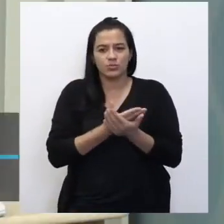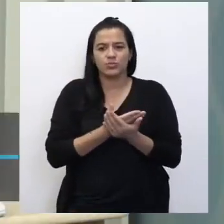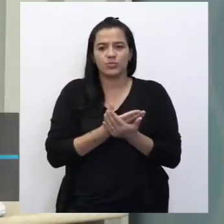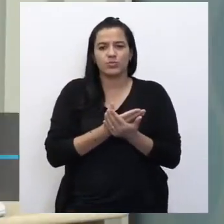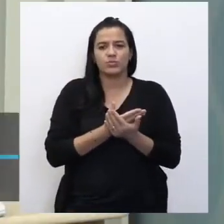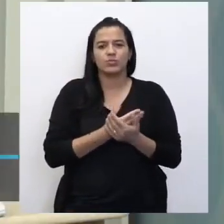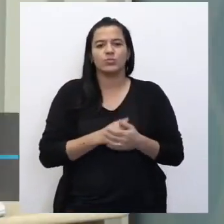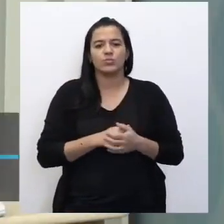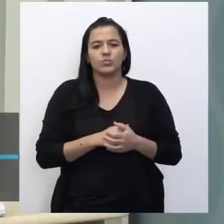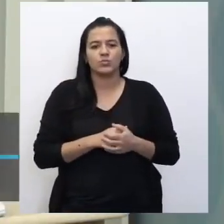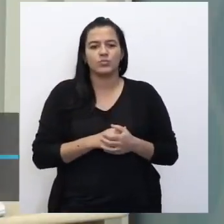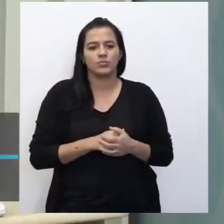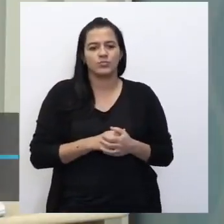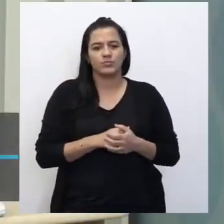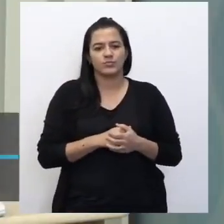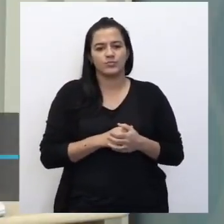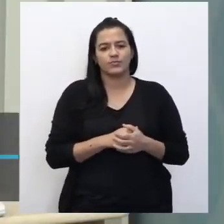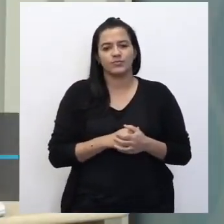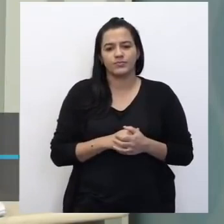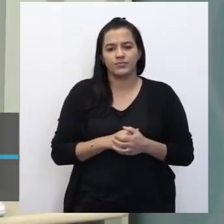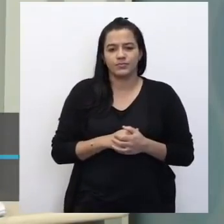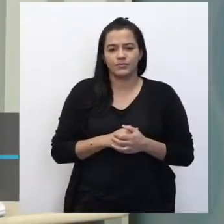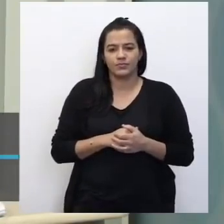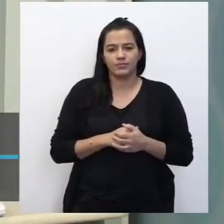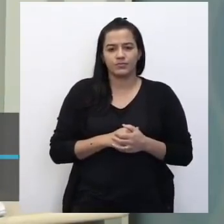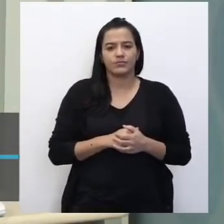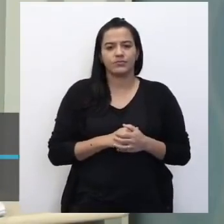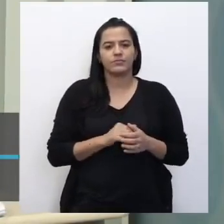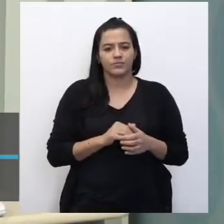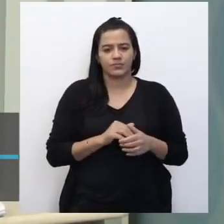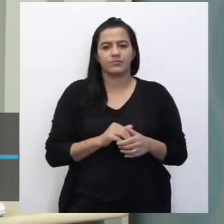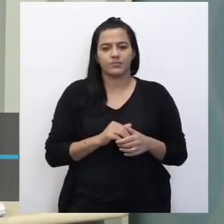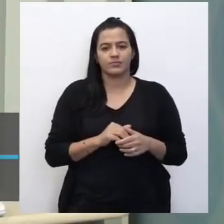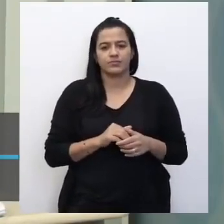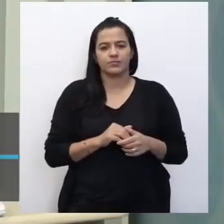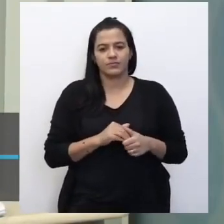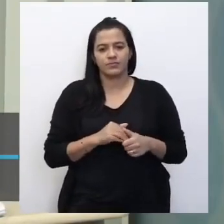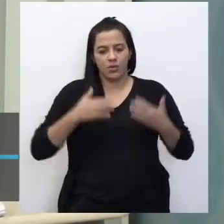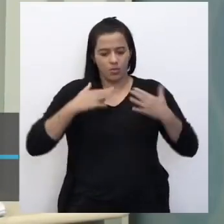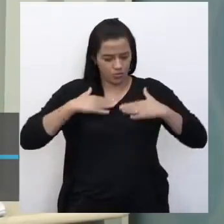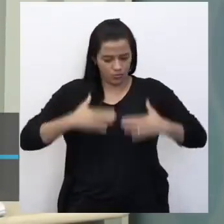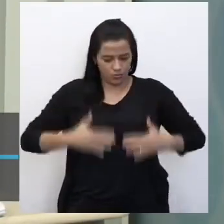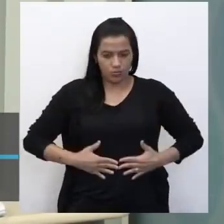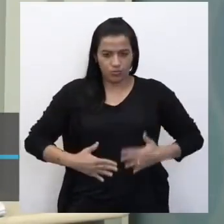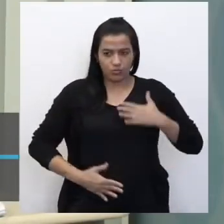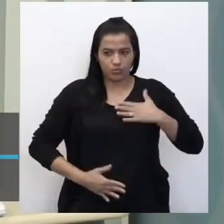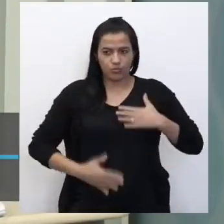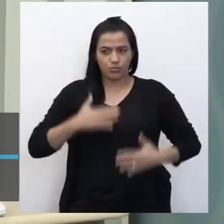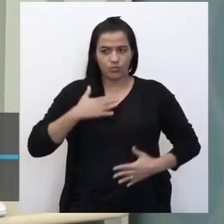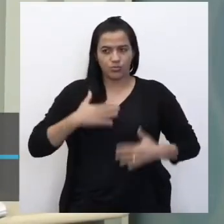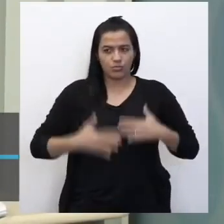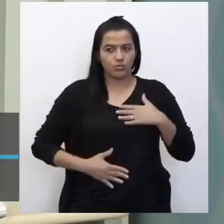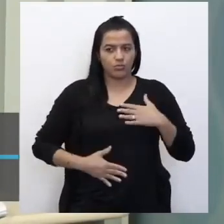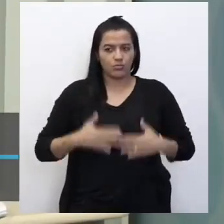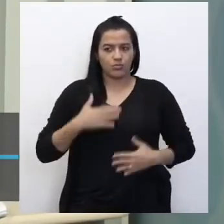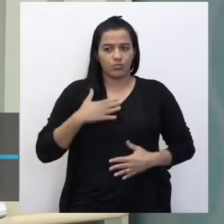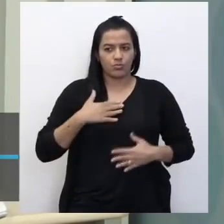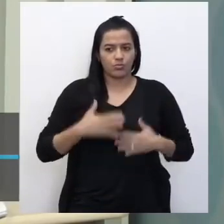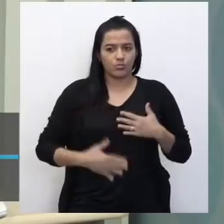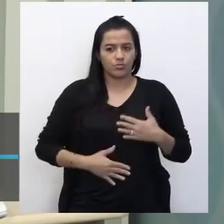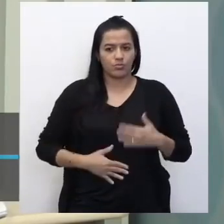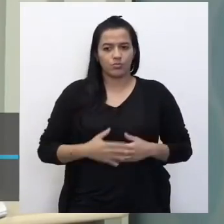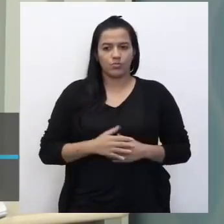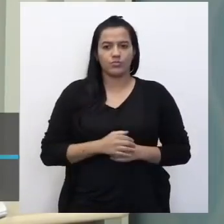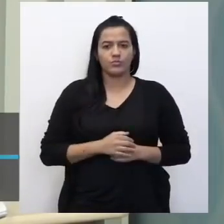de, analisando o cérebro e algumas outras partes do corpo de um ser humano, de dizer se este ser humano